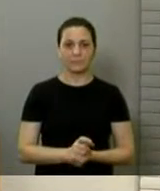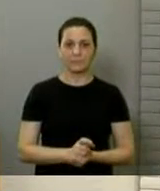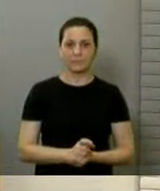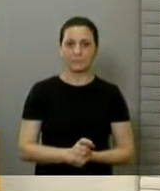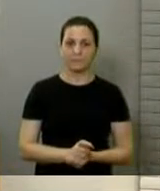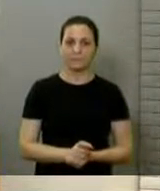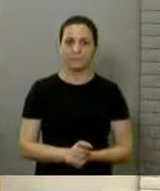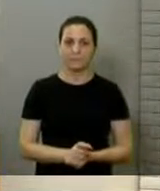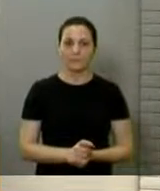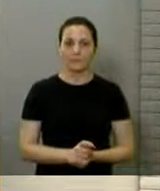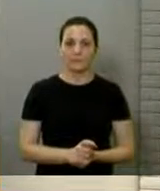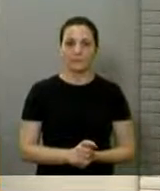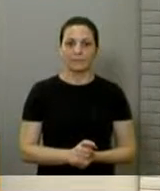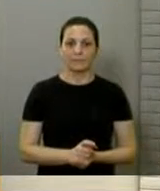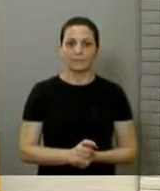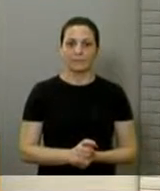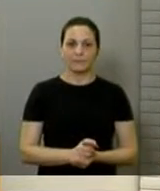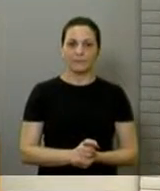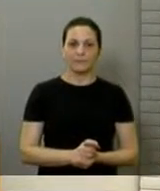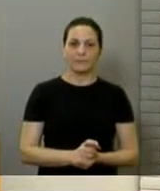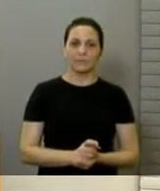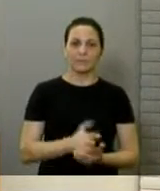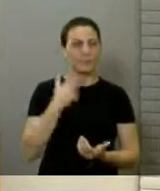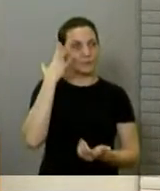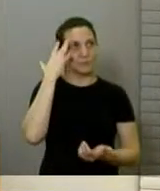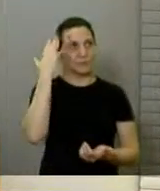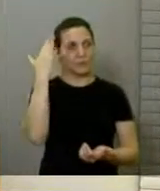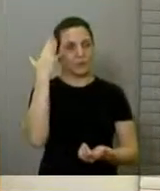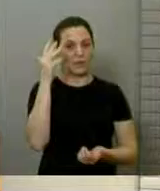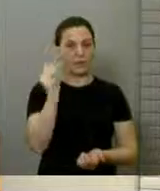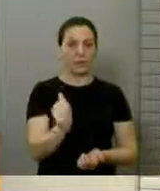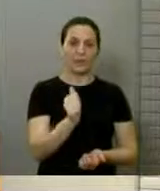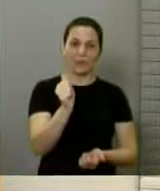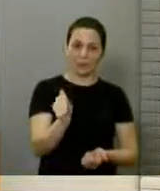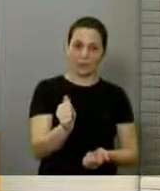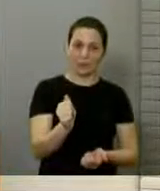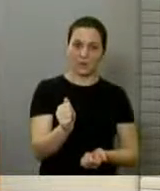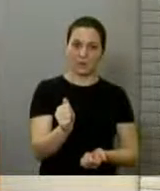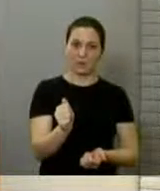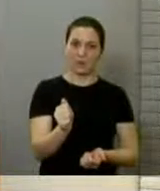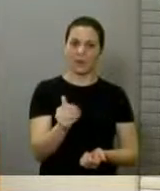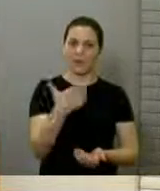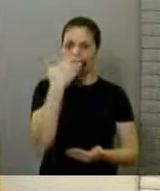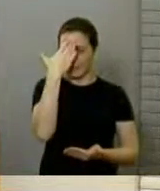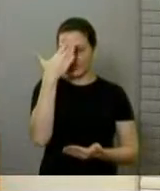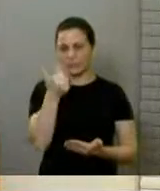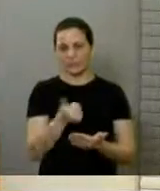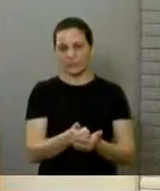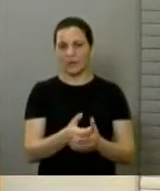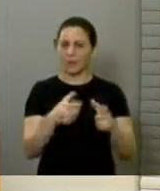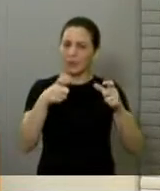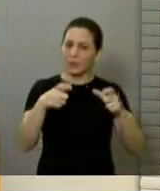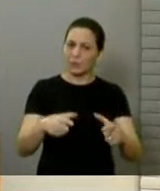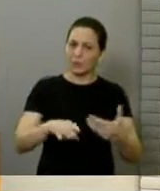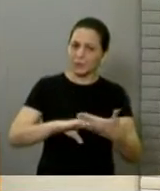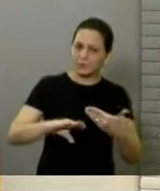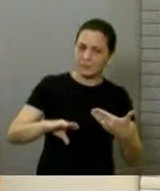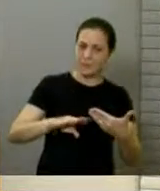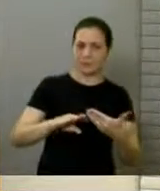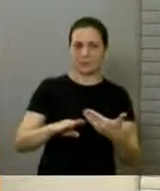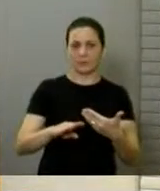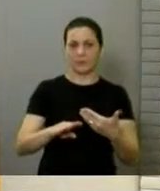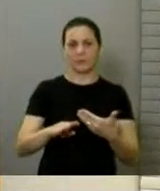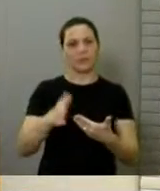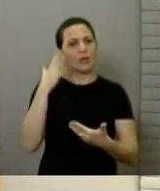Então, se ilude quem acha que Araraquara ou quer nos fazer crer que a gente vive numa ilha.